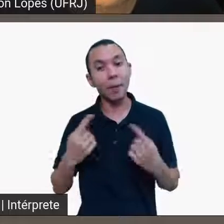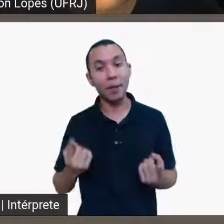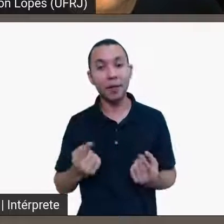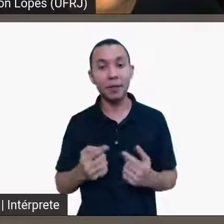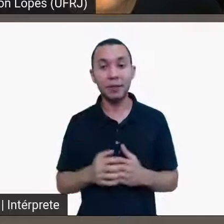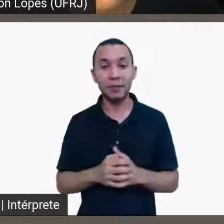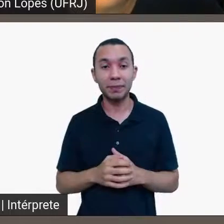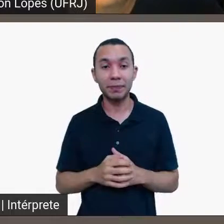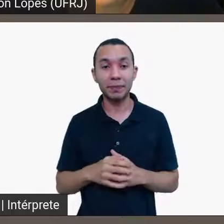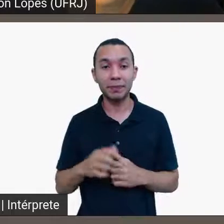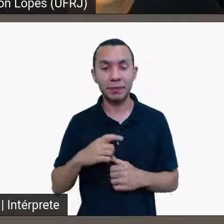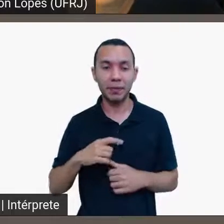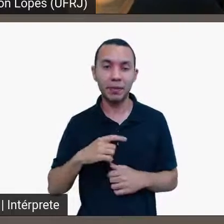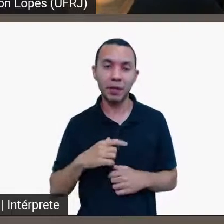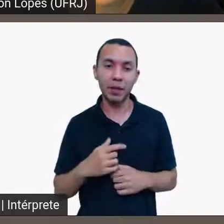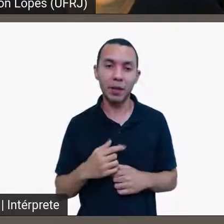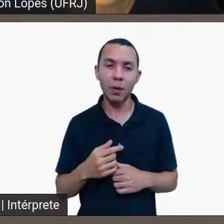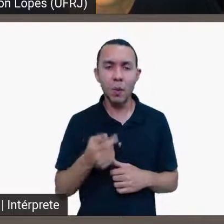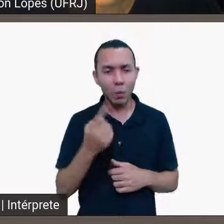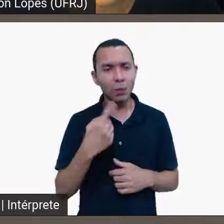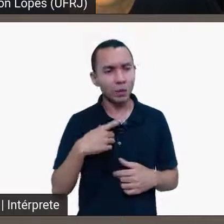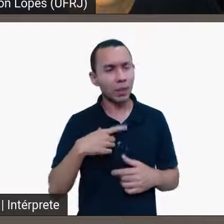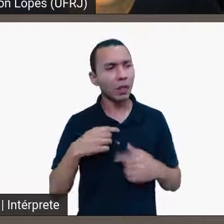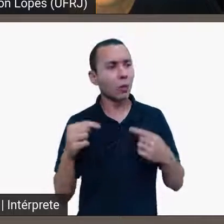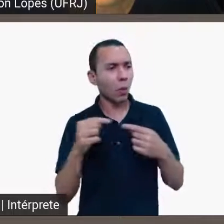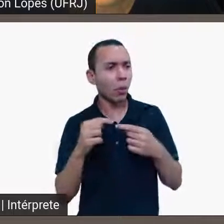tem um pouco essa dinâmica. Não é?